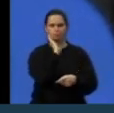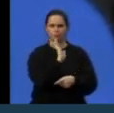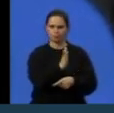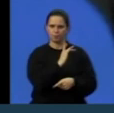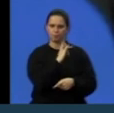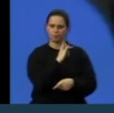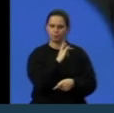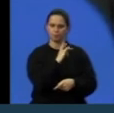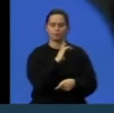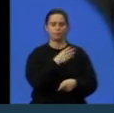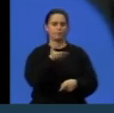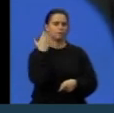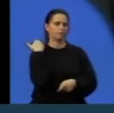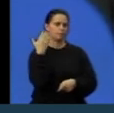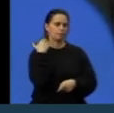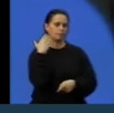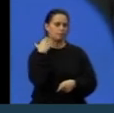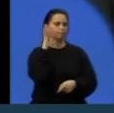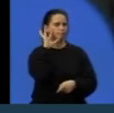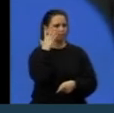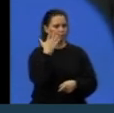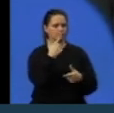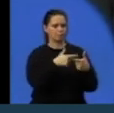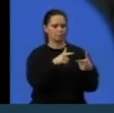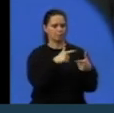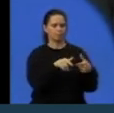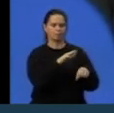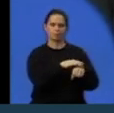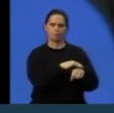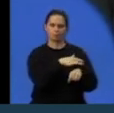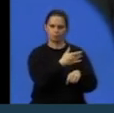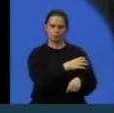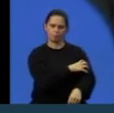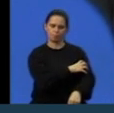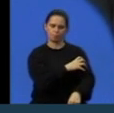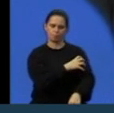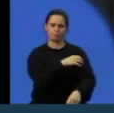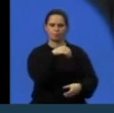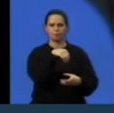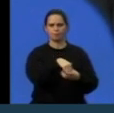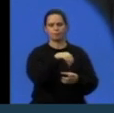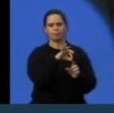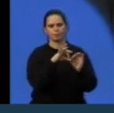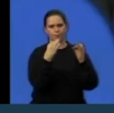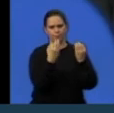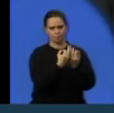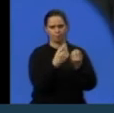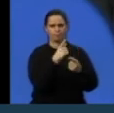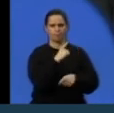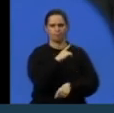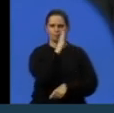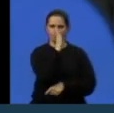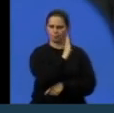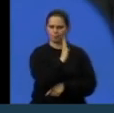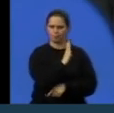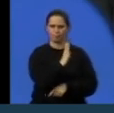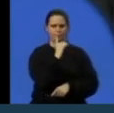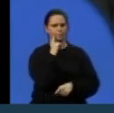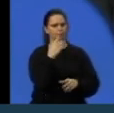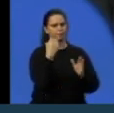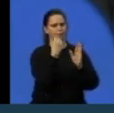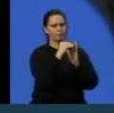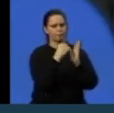tenham tido esse caso de doença na família. No Brasil, são registradas cerca